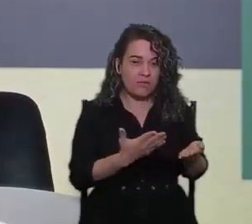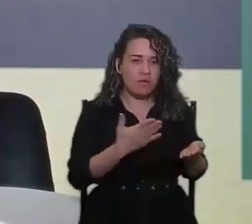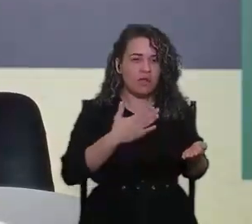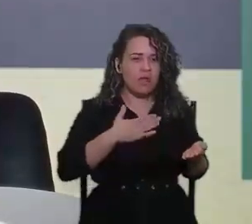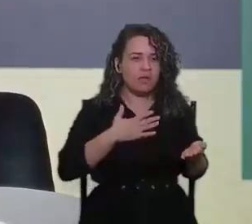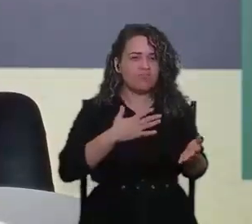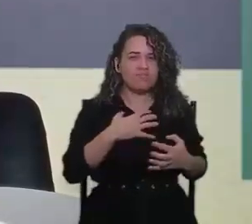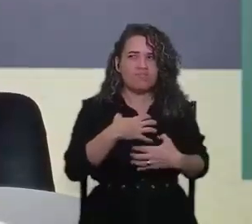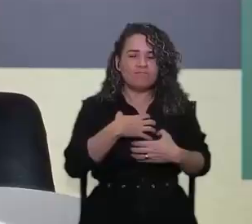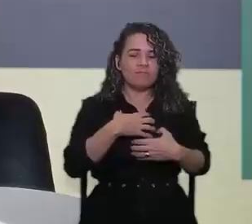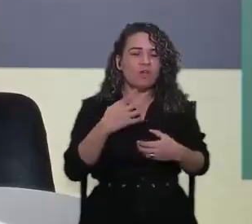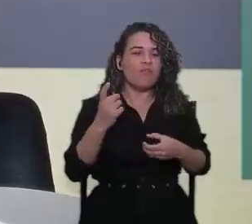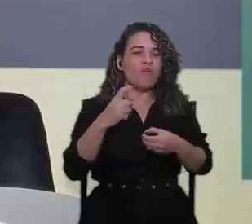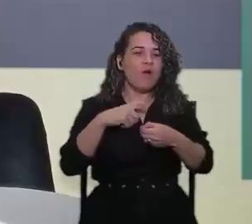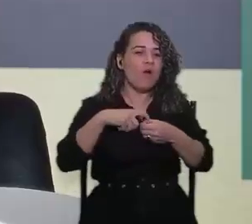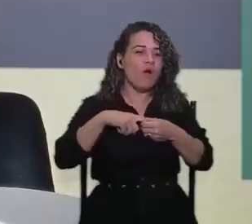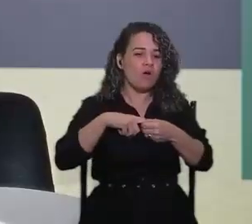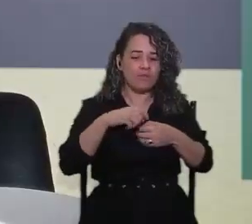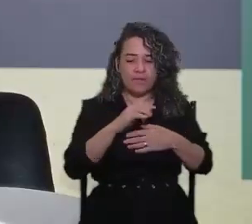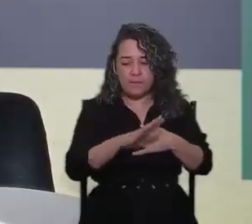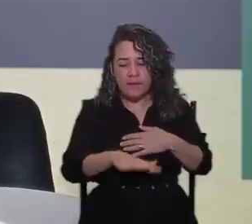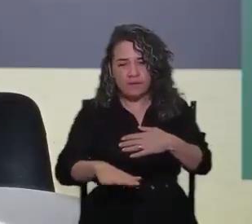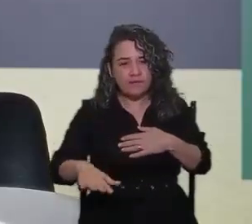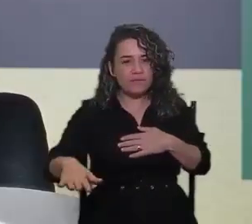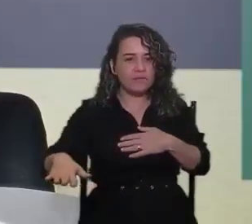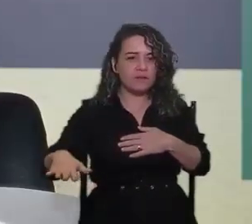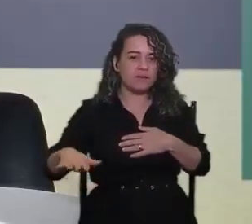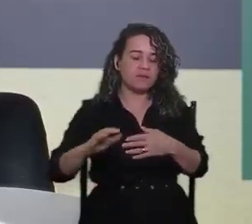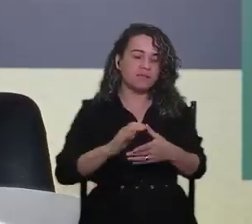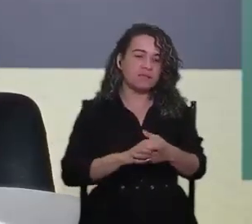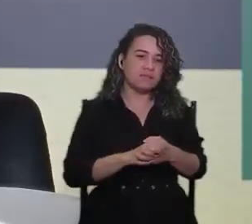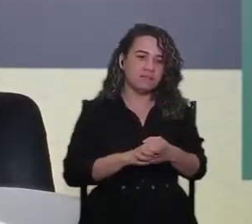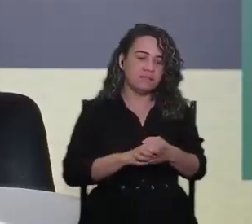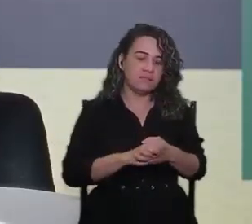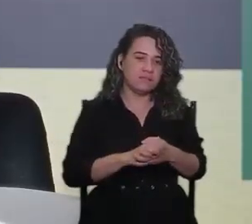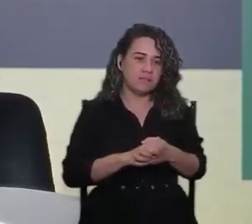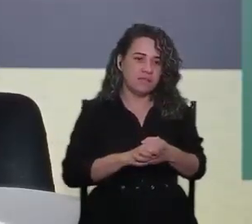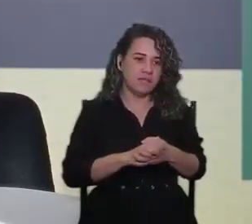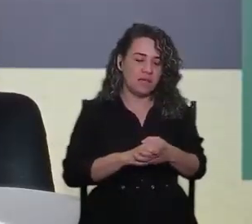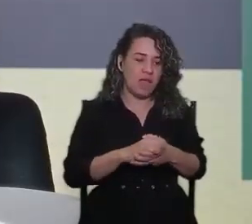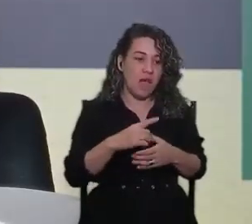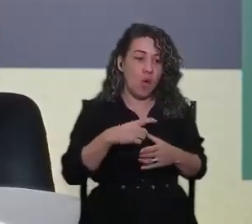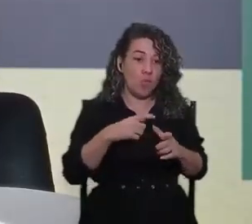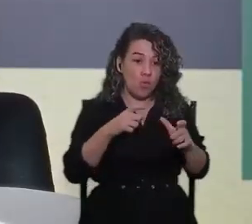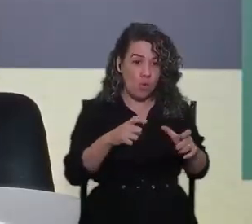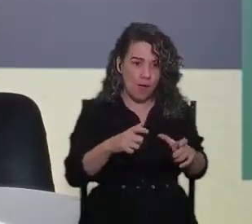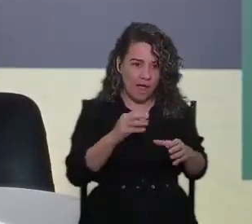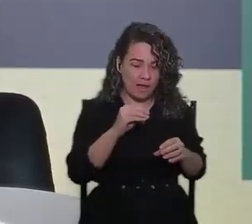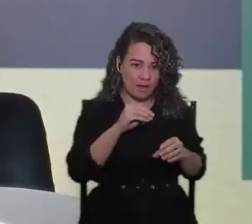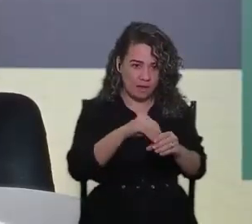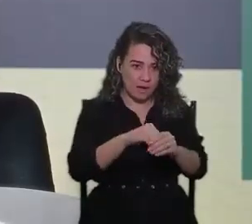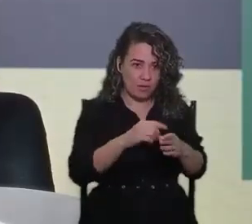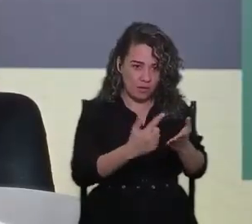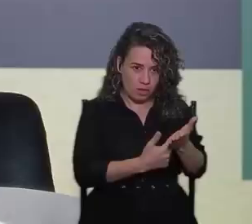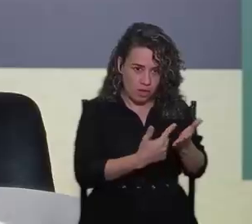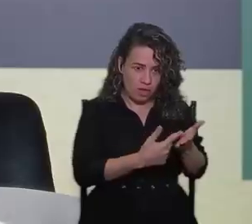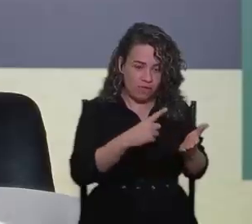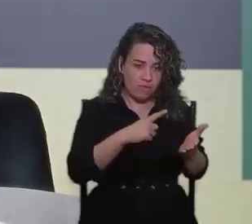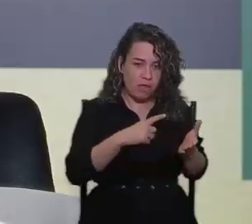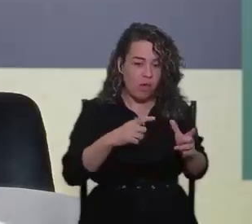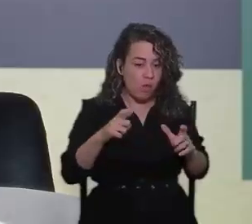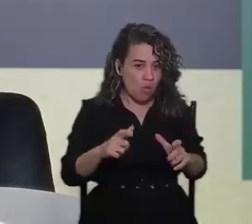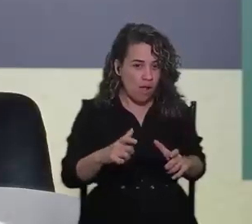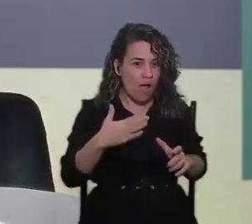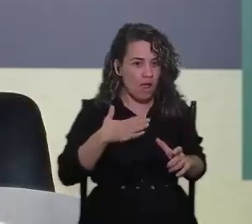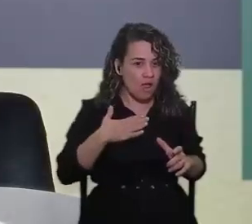uma das personagens desse livro é o Parque Estadual do Turvo, que é um lugar onde eu passei a minha primeira infância. É uma